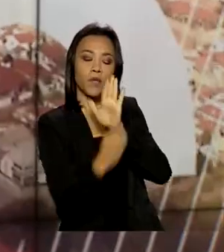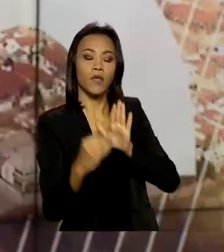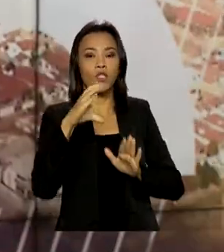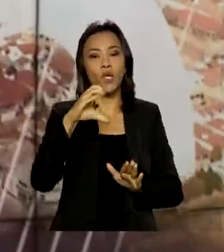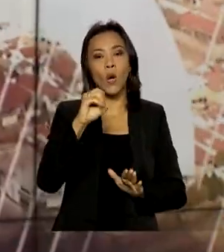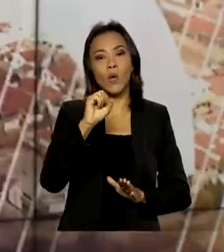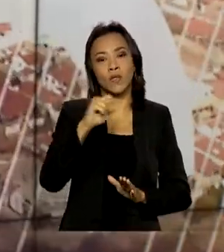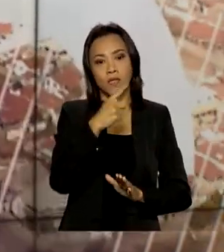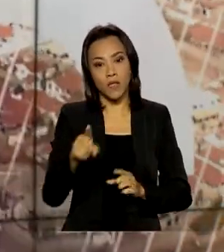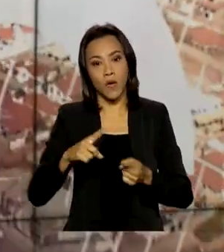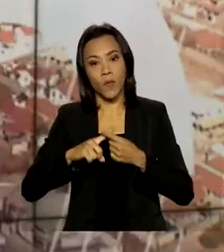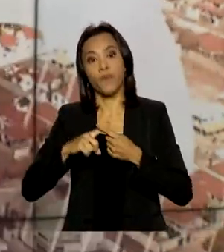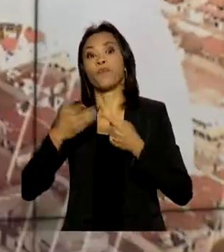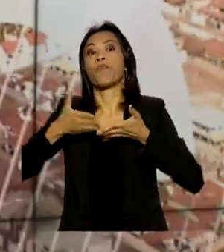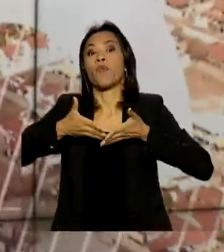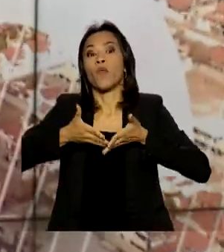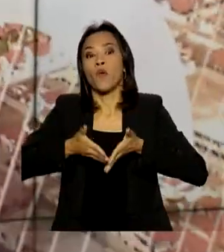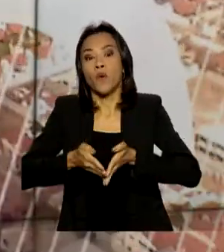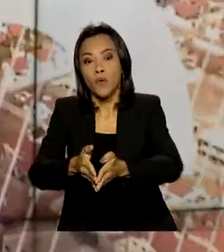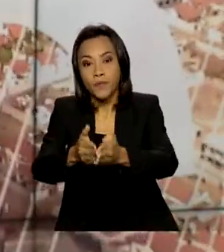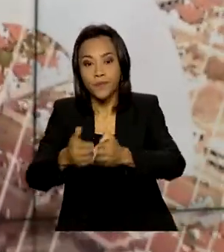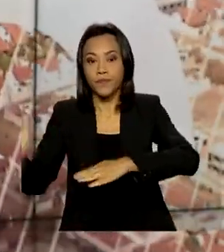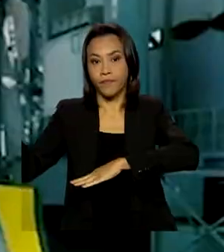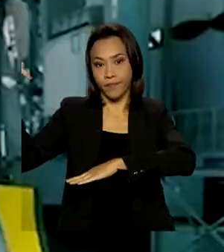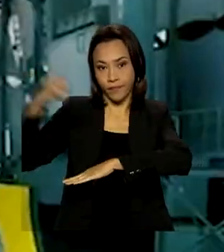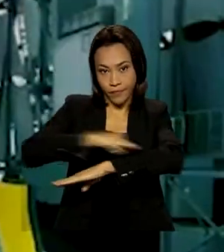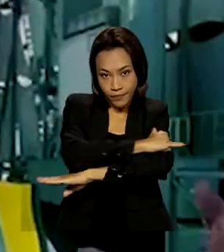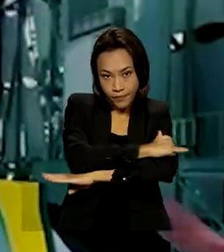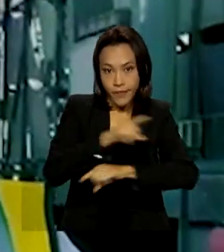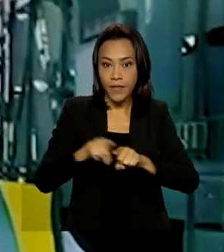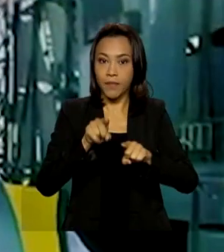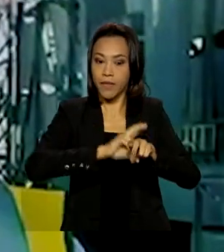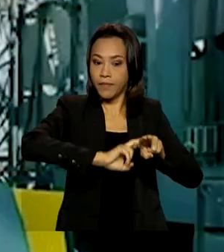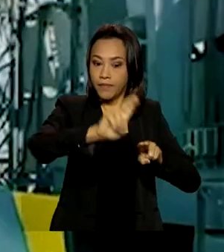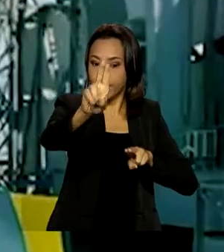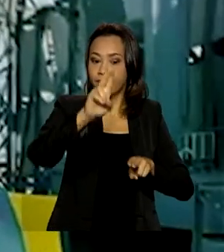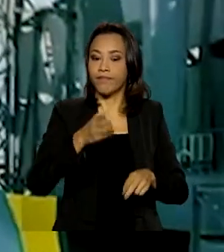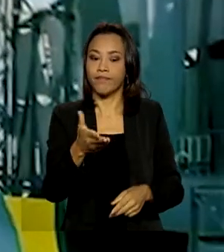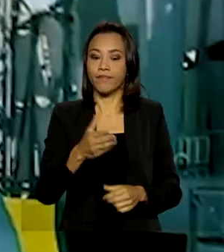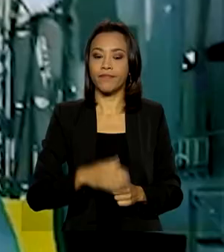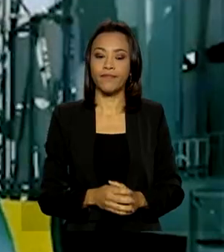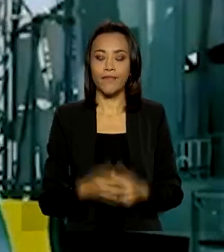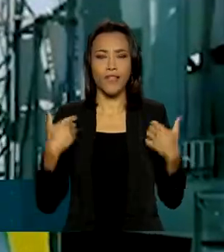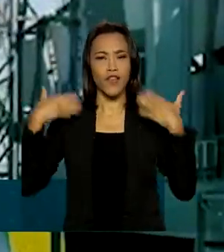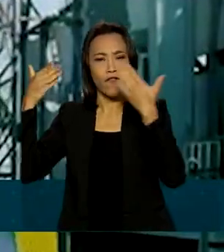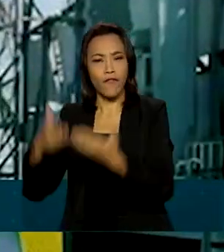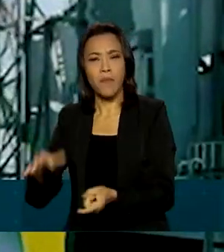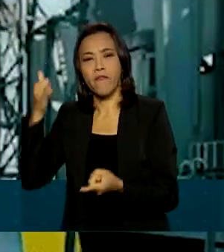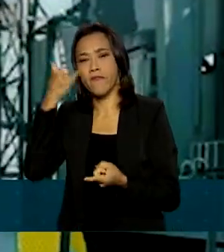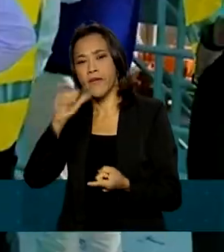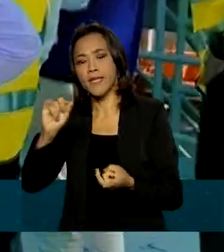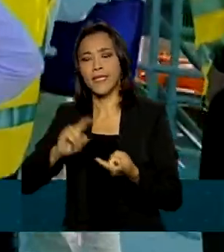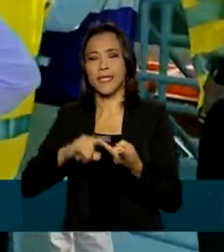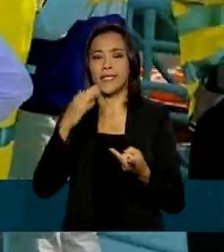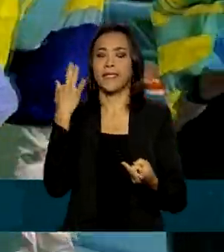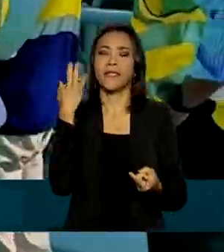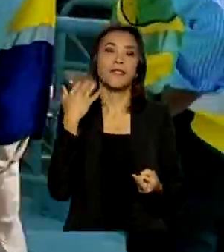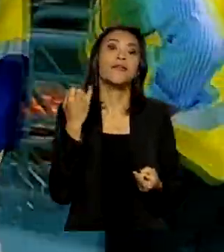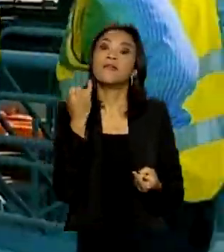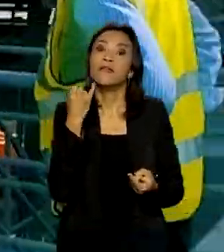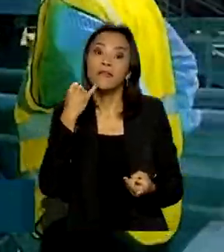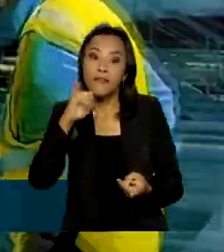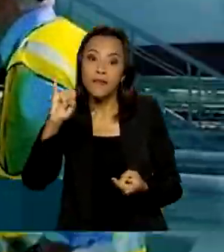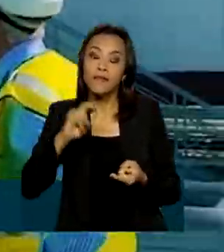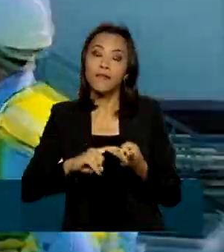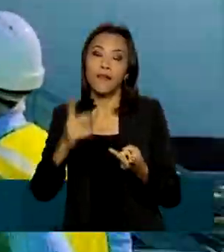rodovias, aeroportos, ferrovias e portos. Estivemos na França, na Itália, na Espanha, Emirados